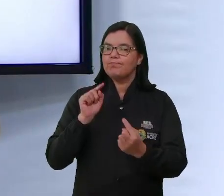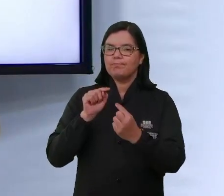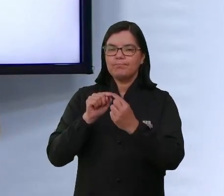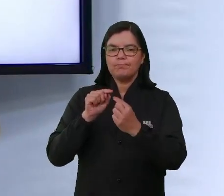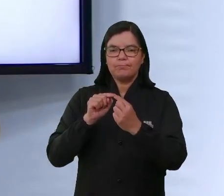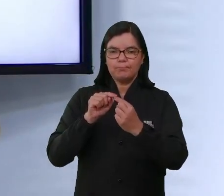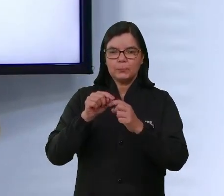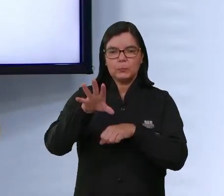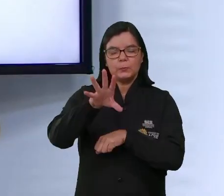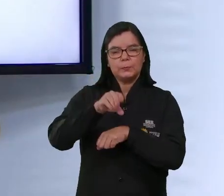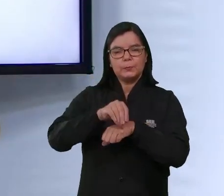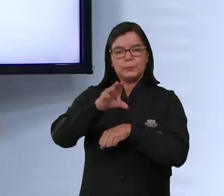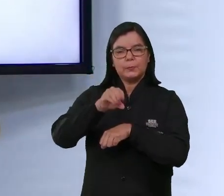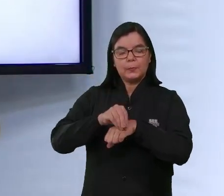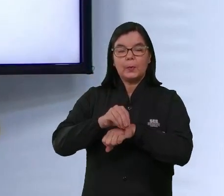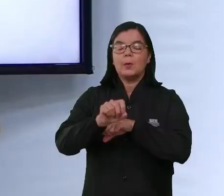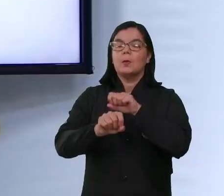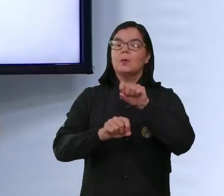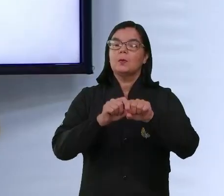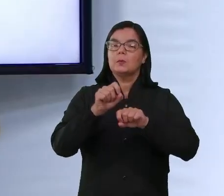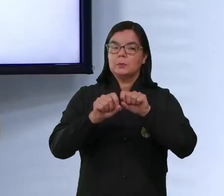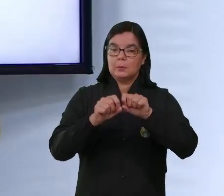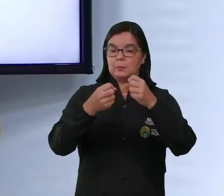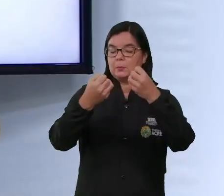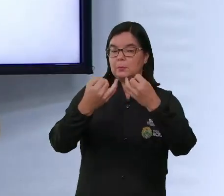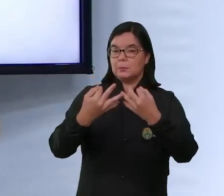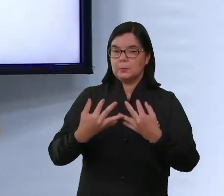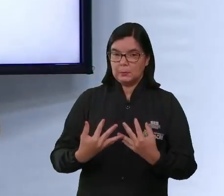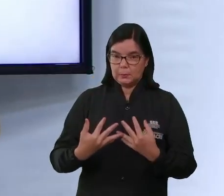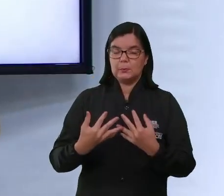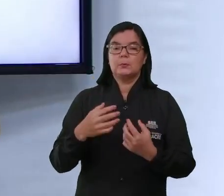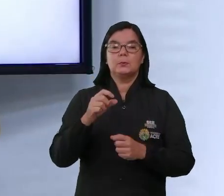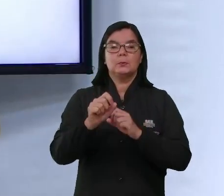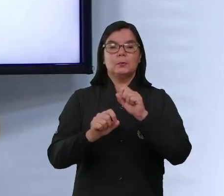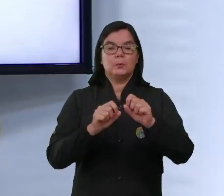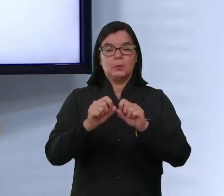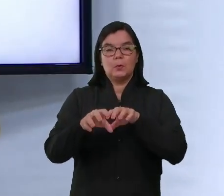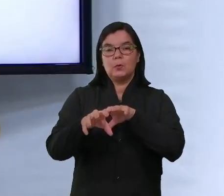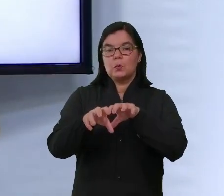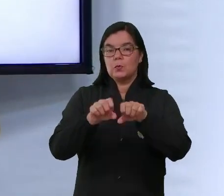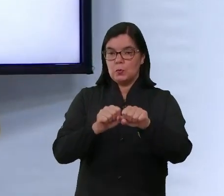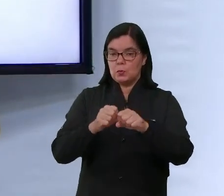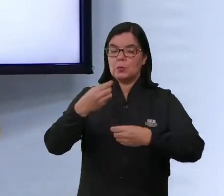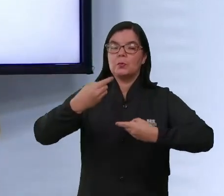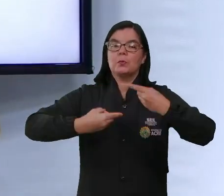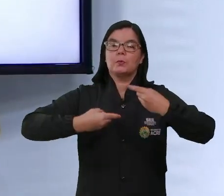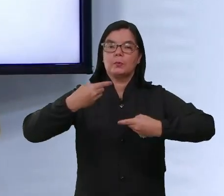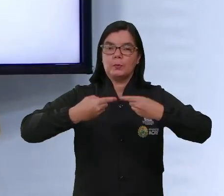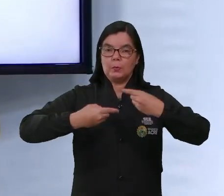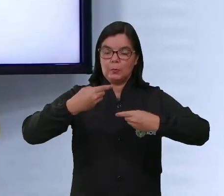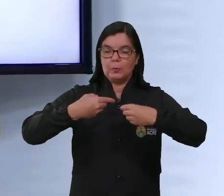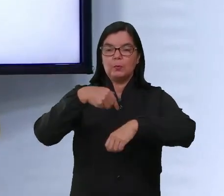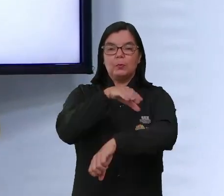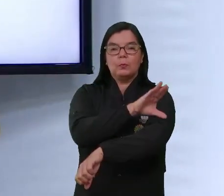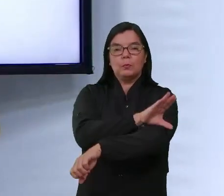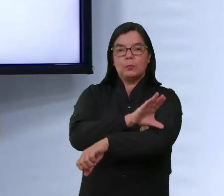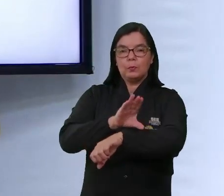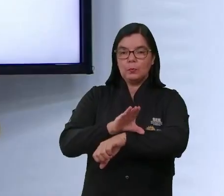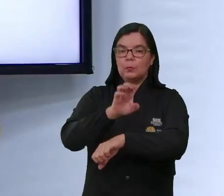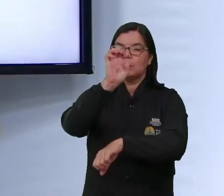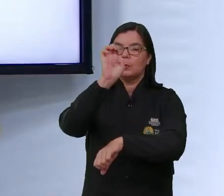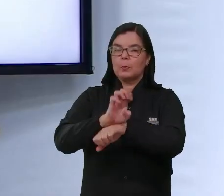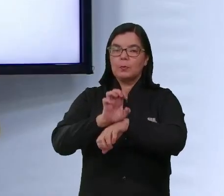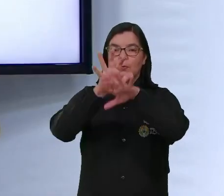de conhecimento, ele irá tratar a respeito da formação política e cultural